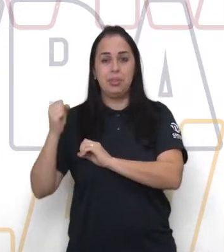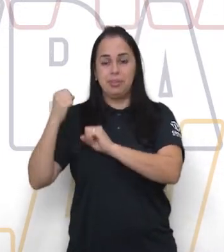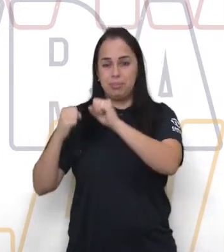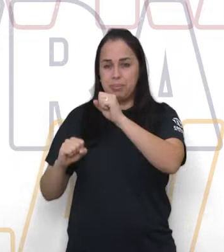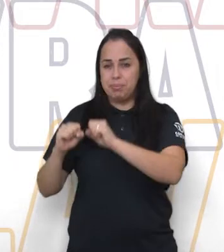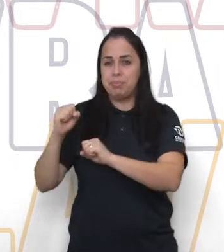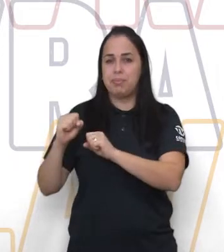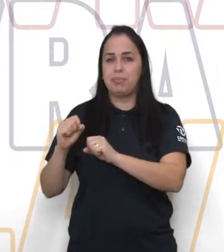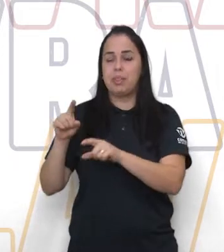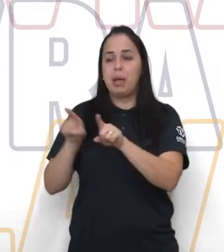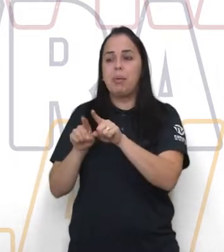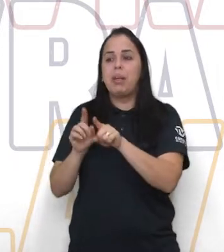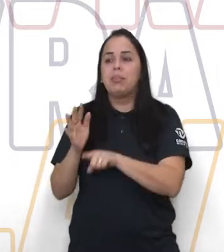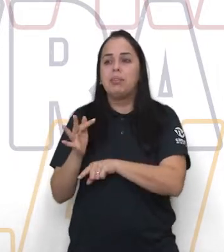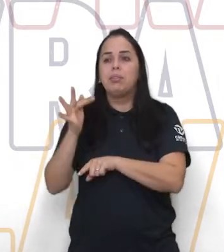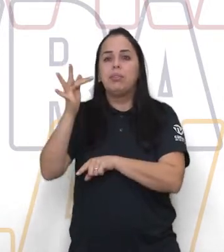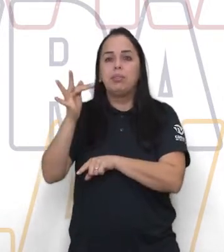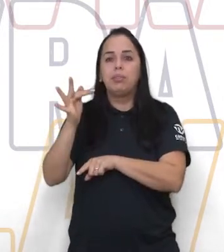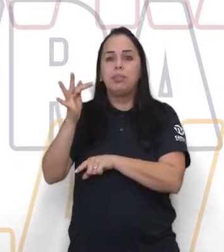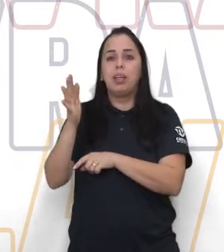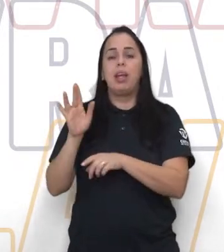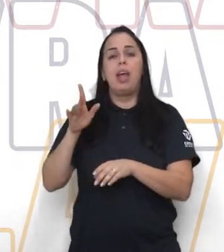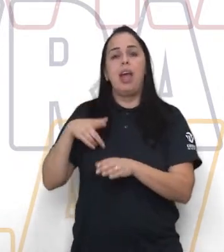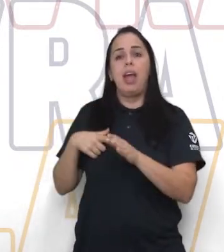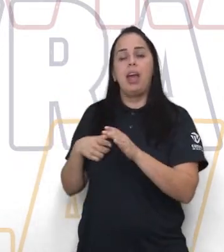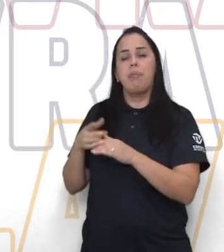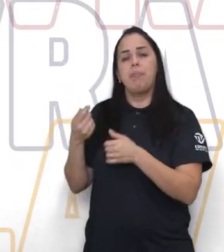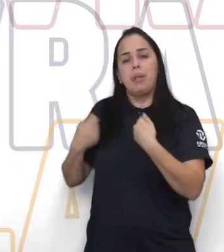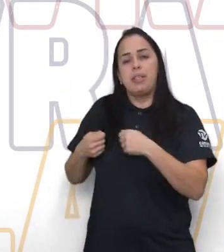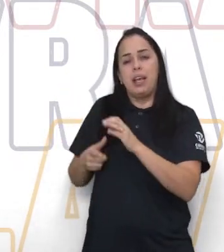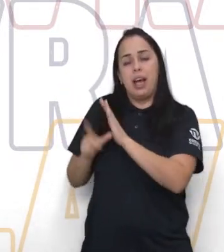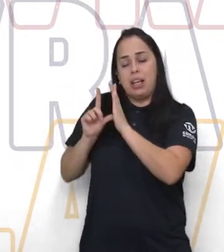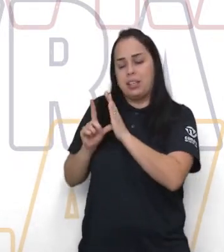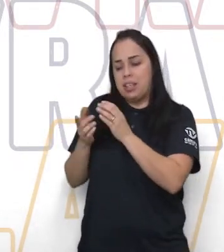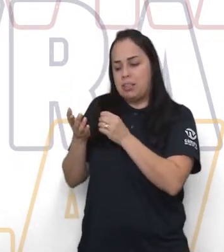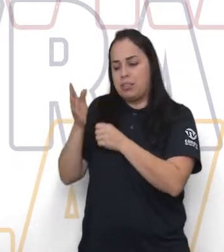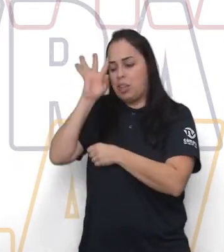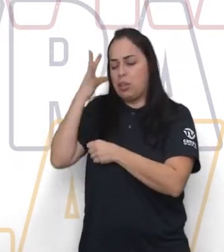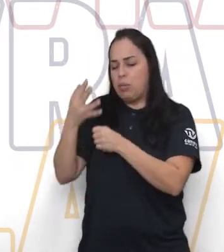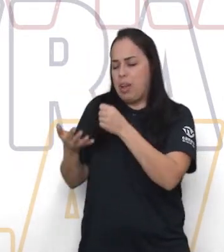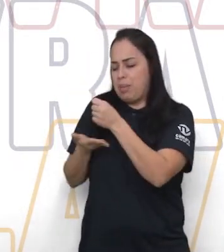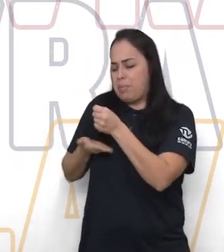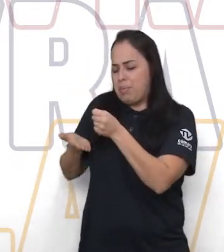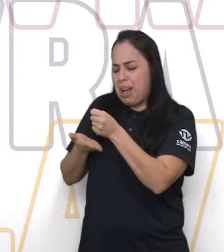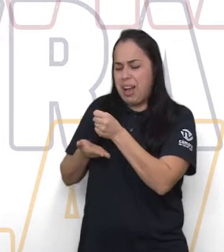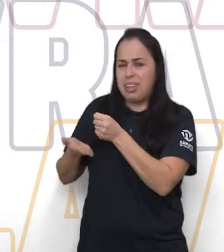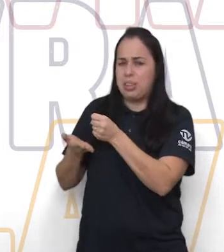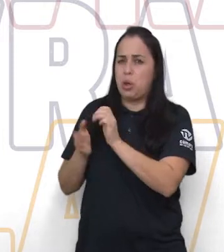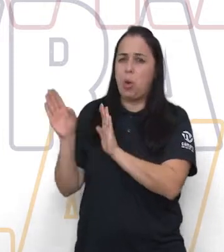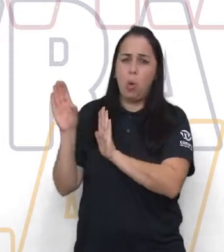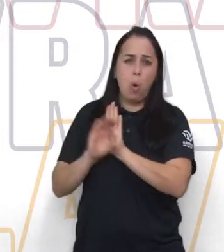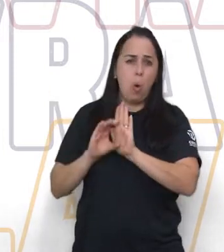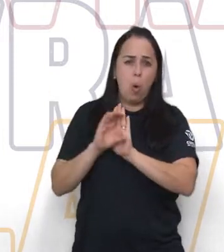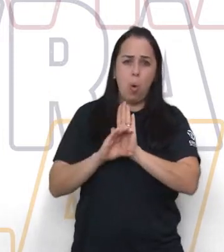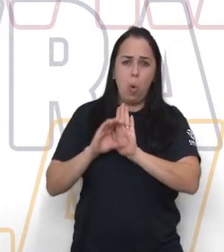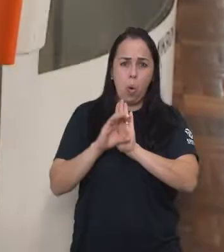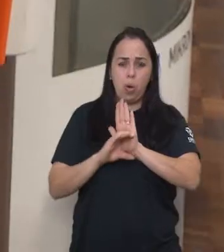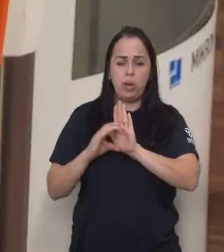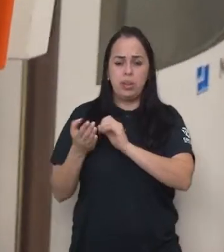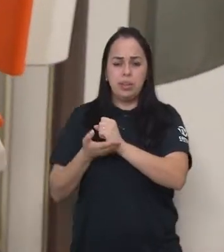grande indústria esse grande futuro questões até básicas tão existem conceitos que a gente